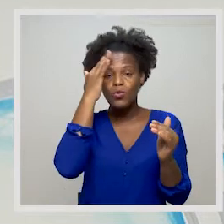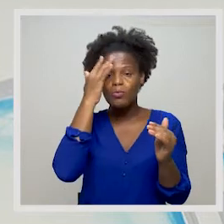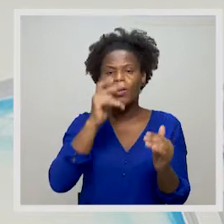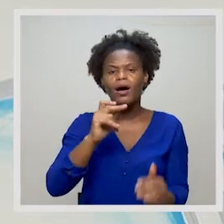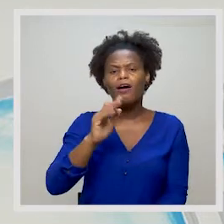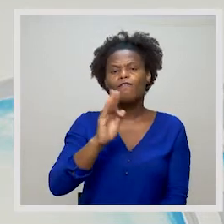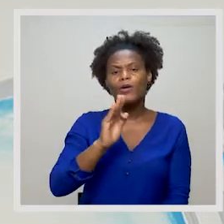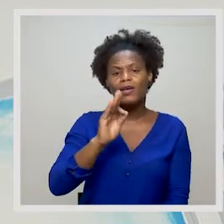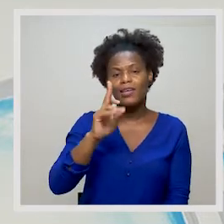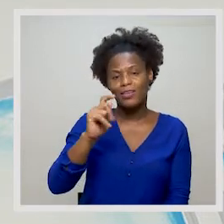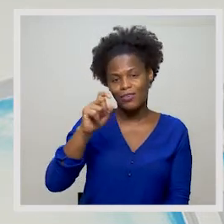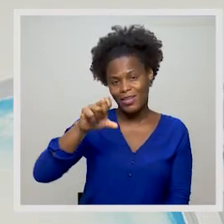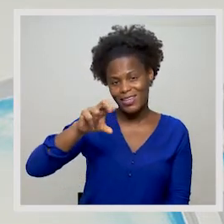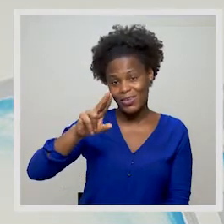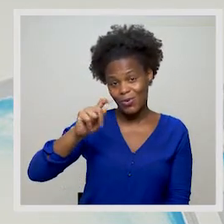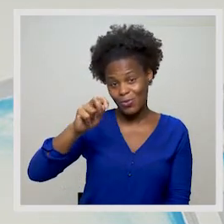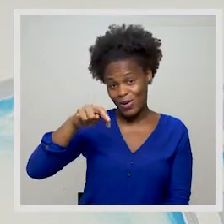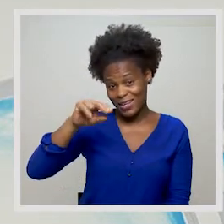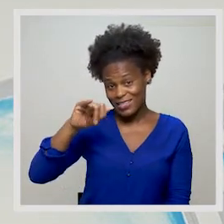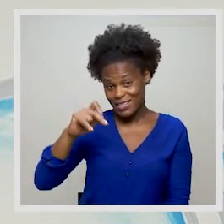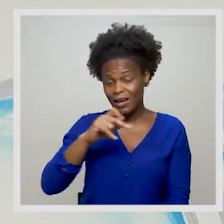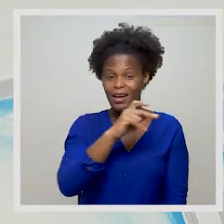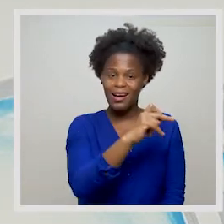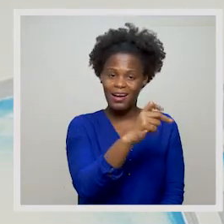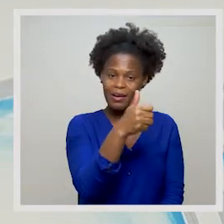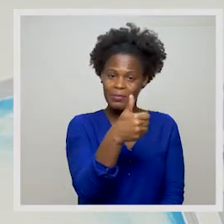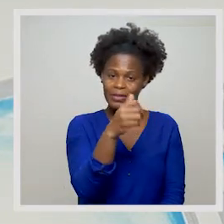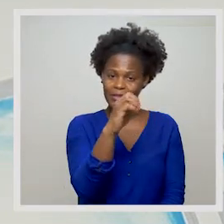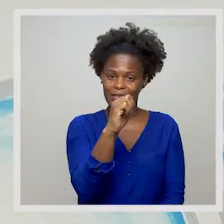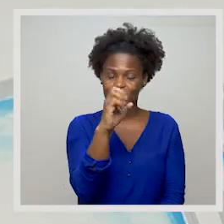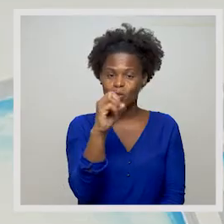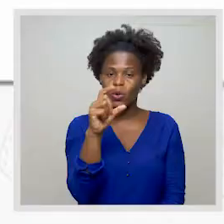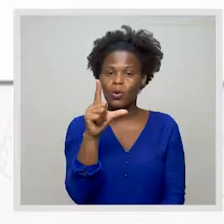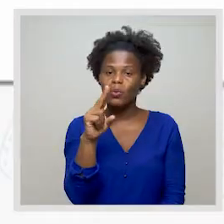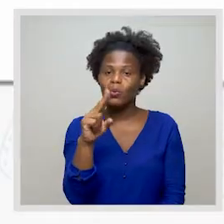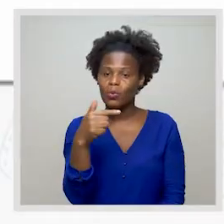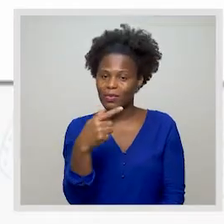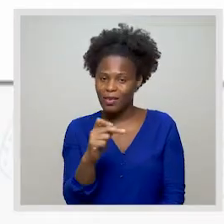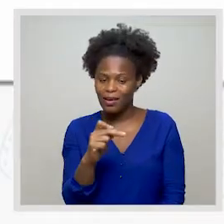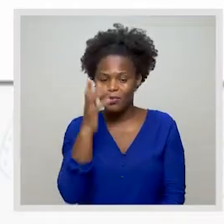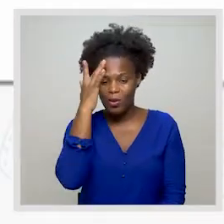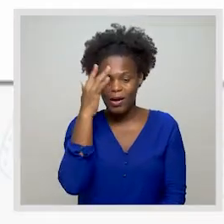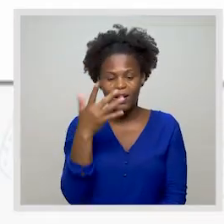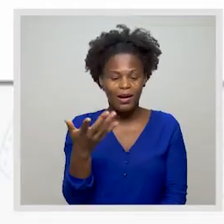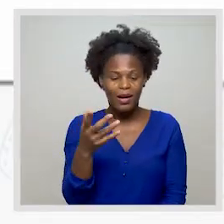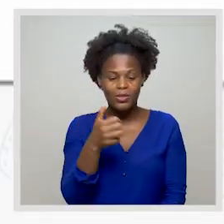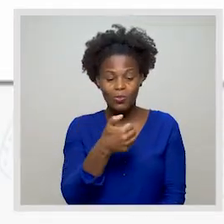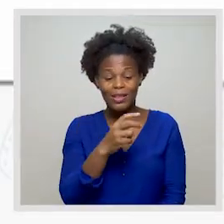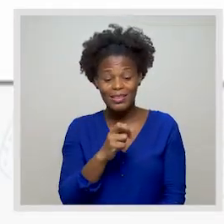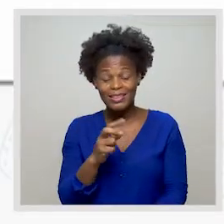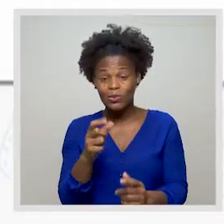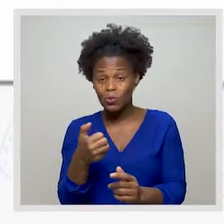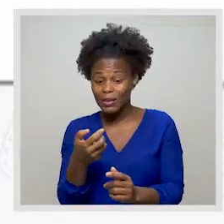frequência absoluta, não é? Estão a lembrar? É só consultar a tabela. A classe 53 a 59, a sua